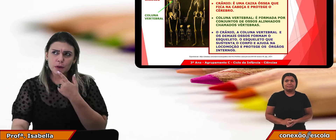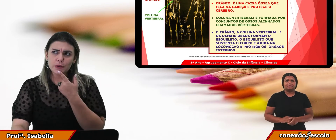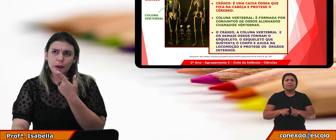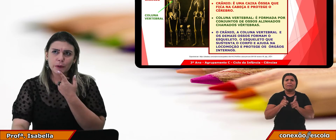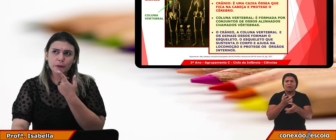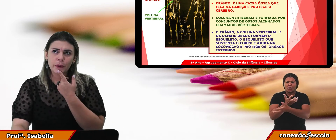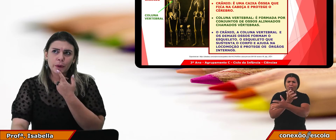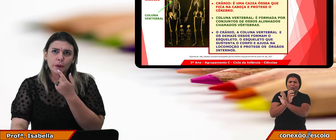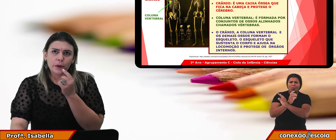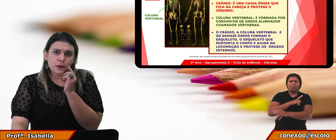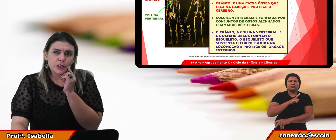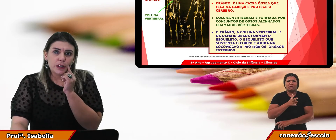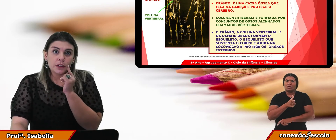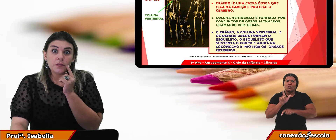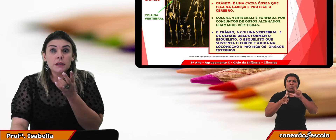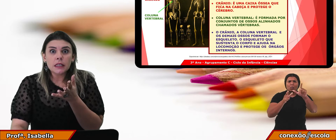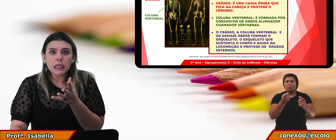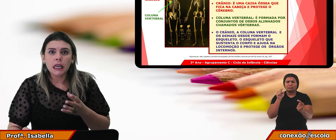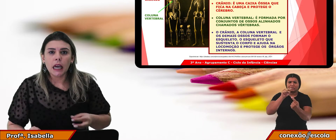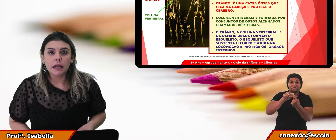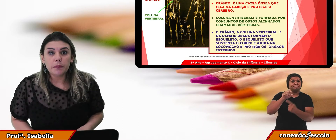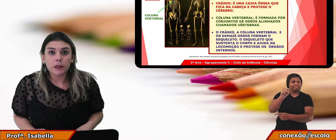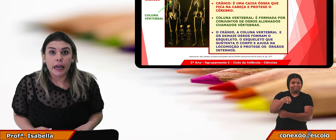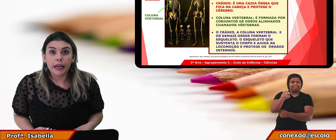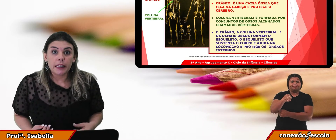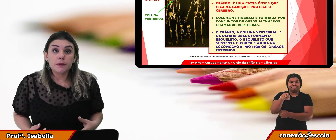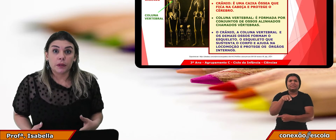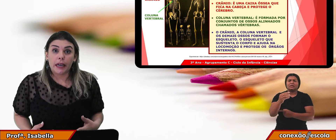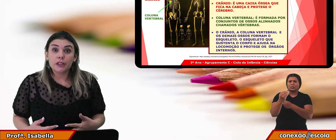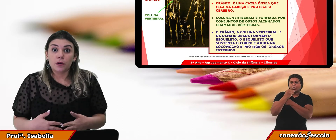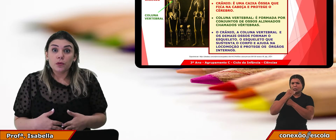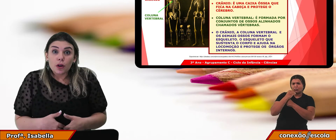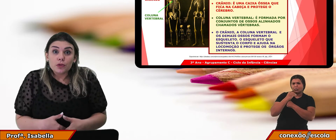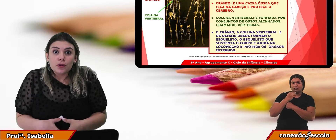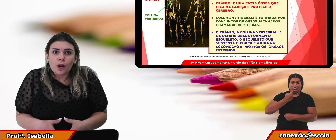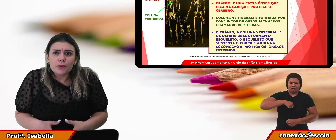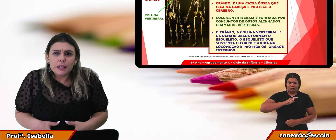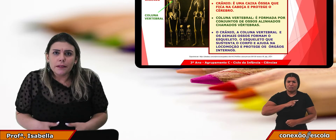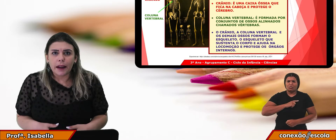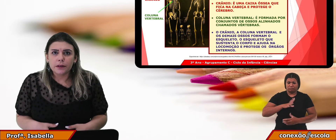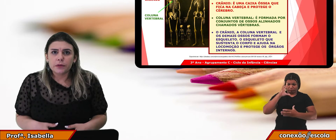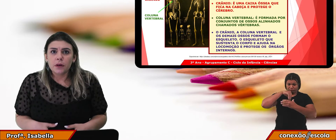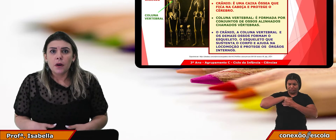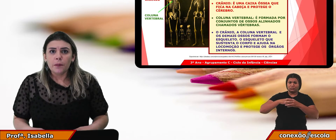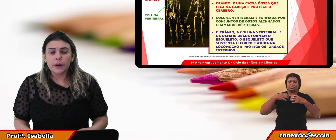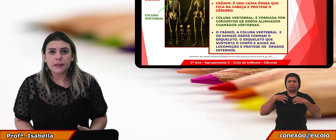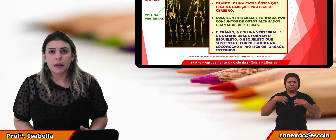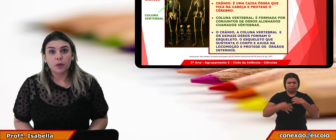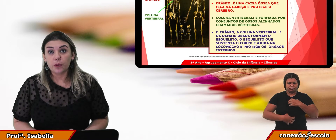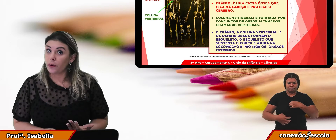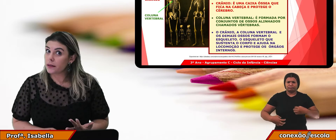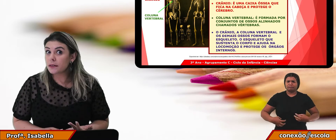Mas os ossos têm outro objetivo? Sim, eles protegem os nossos órgãos internos.